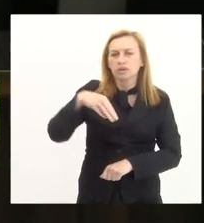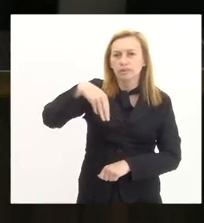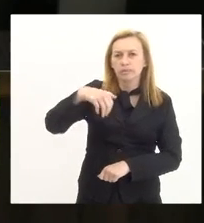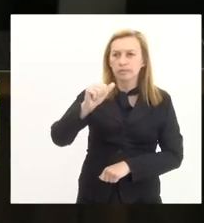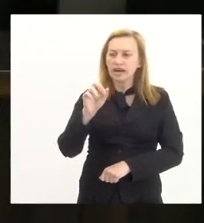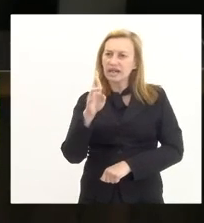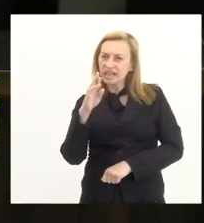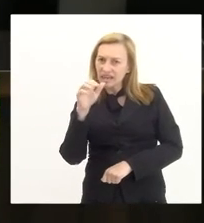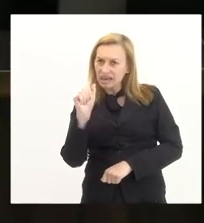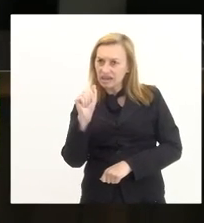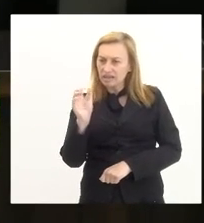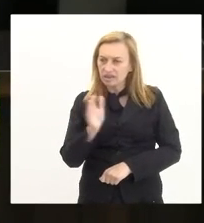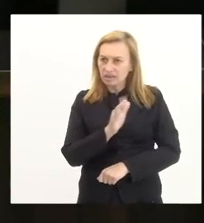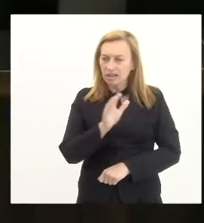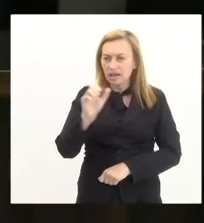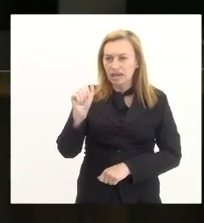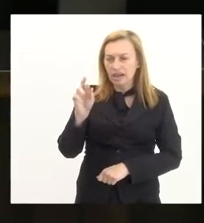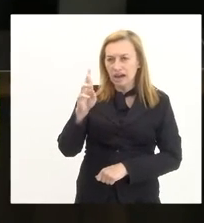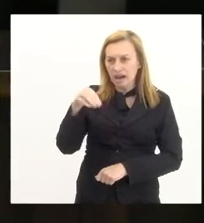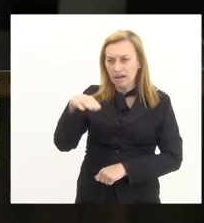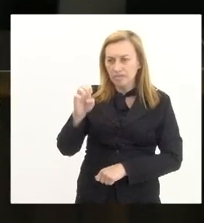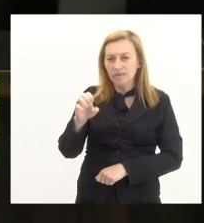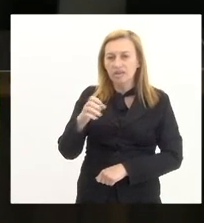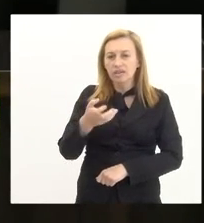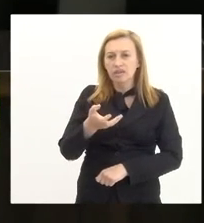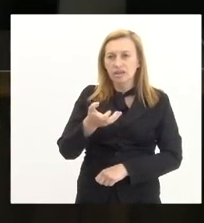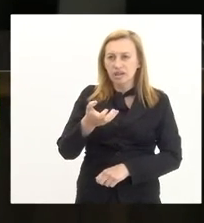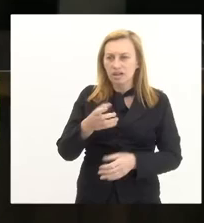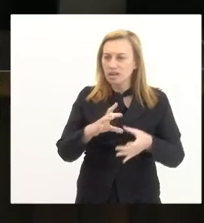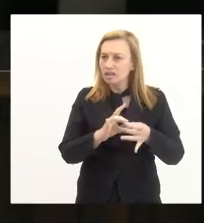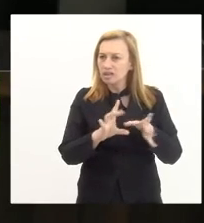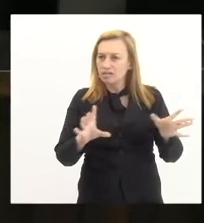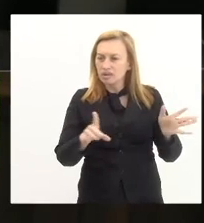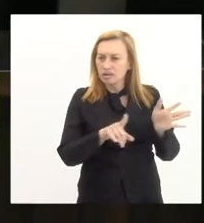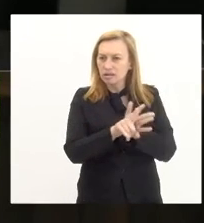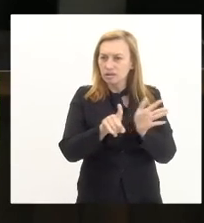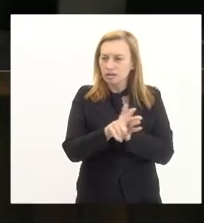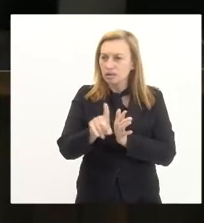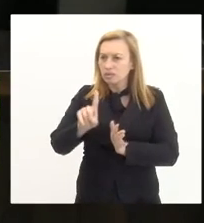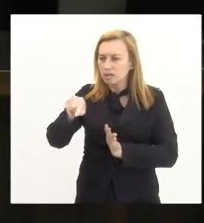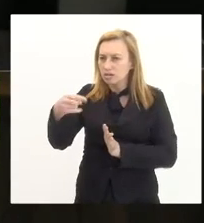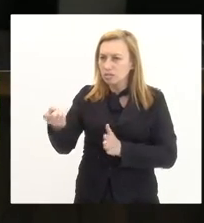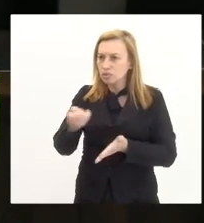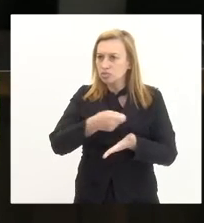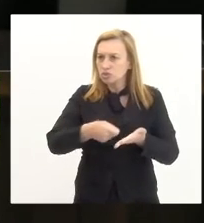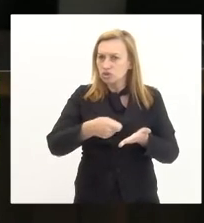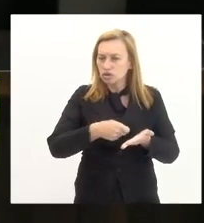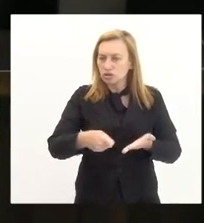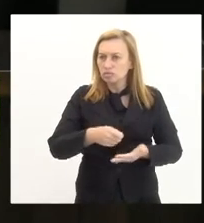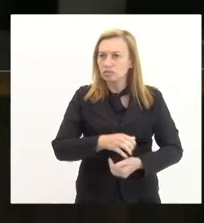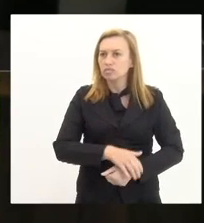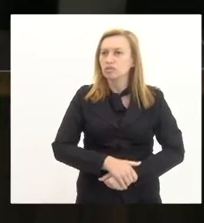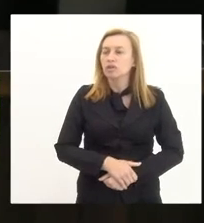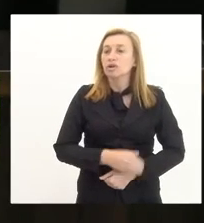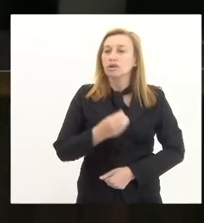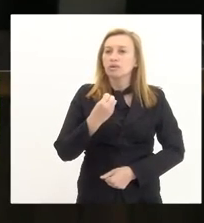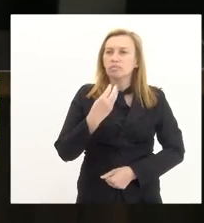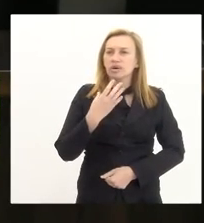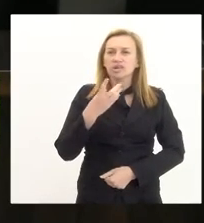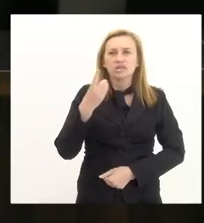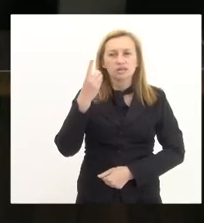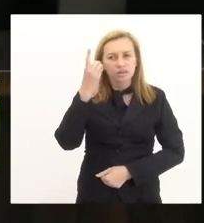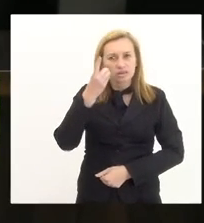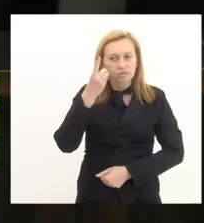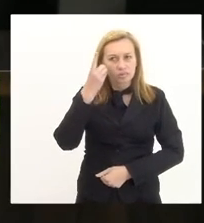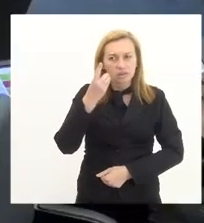Carmem que abrir o leque das perguntas para depois eu passar para os espíritos bem Deputado